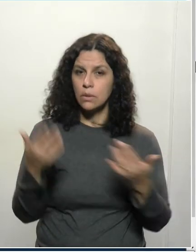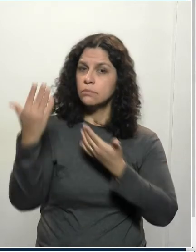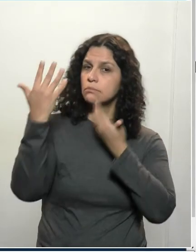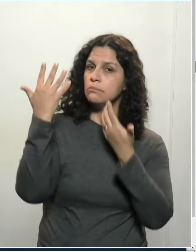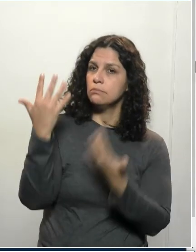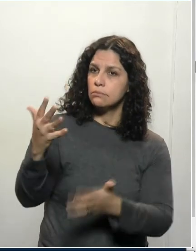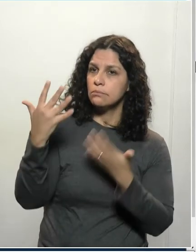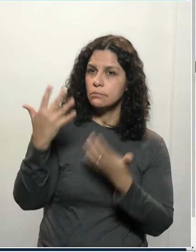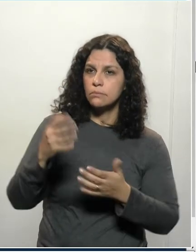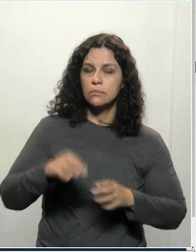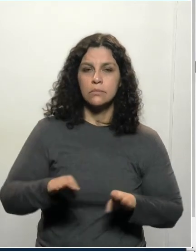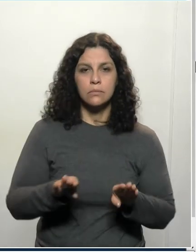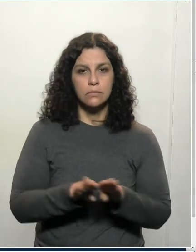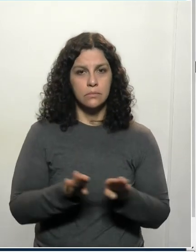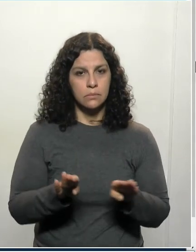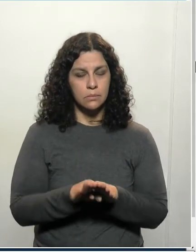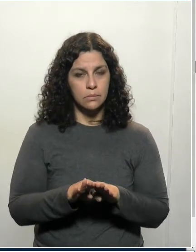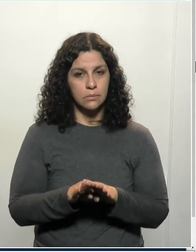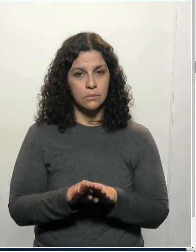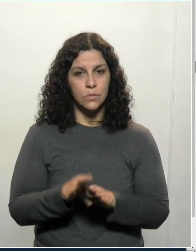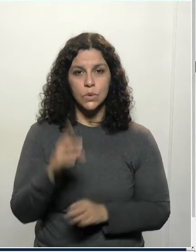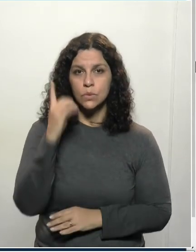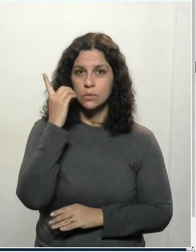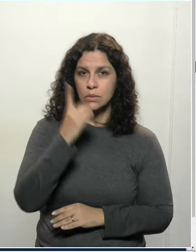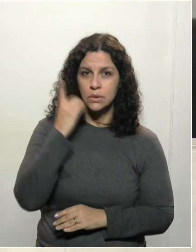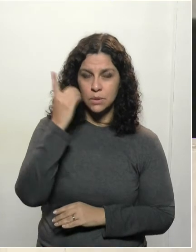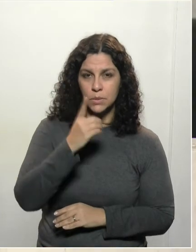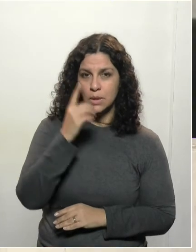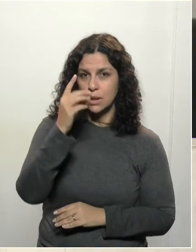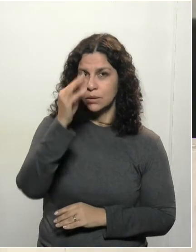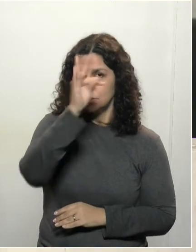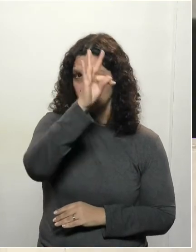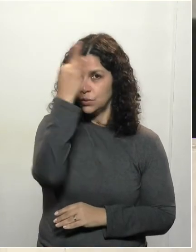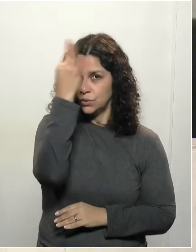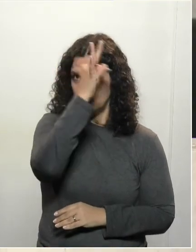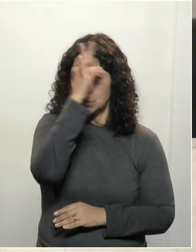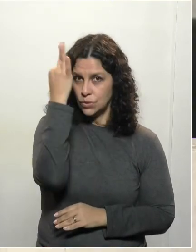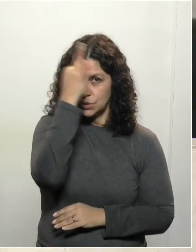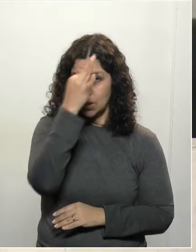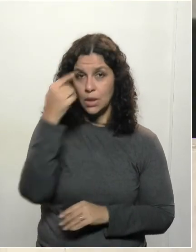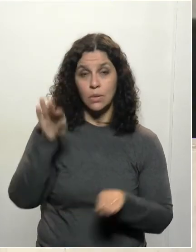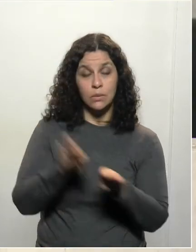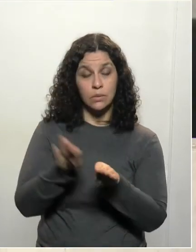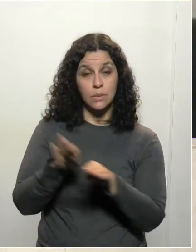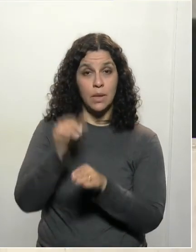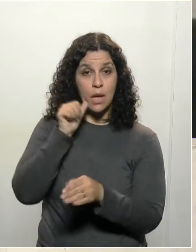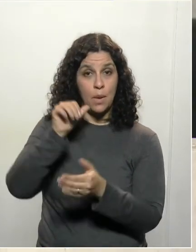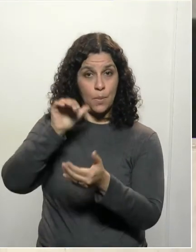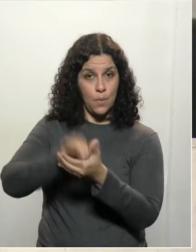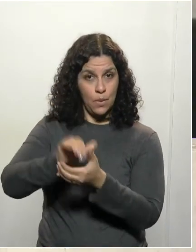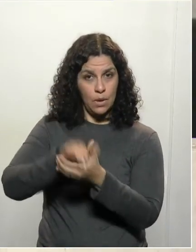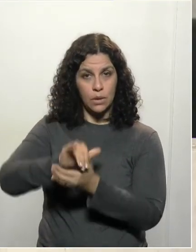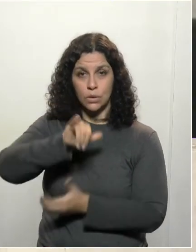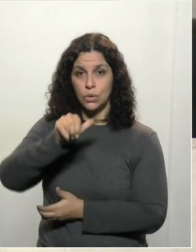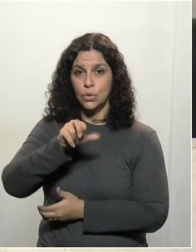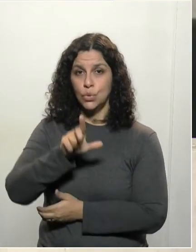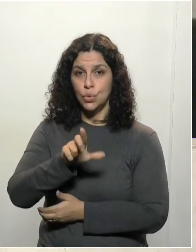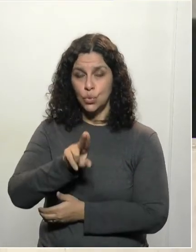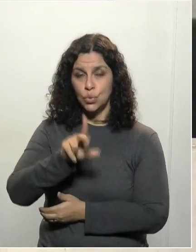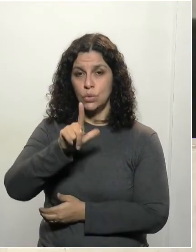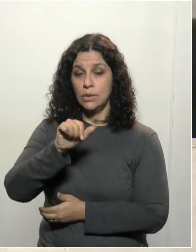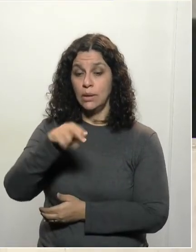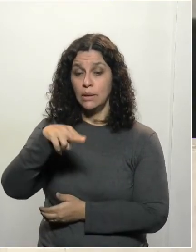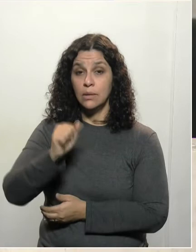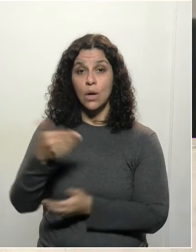parabenizam o nosso querido deputado Tiago Amaral e sua esposa Juliana